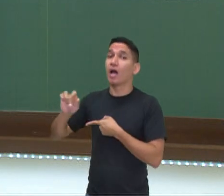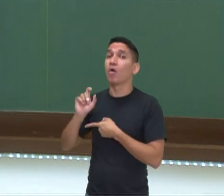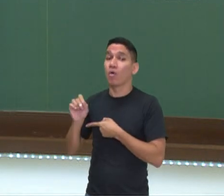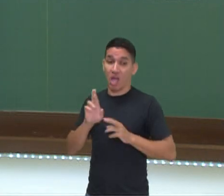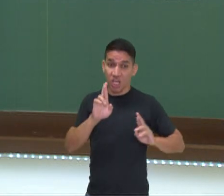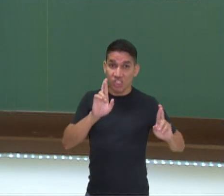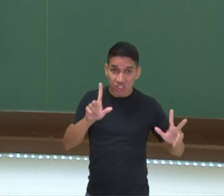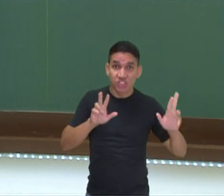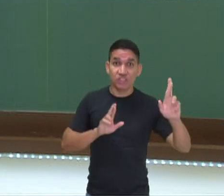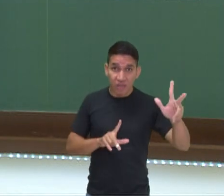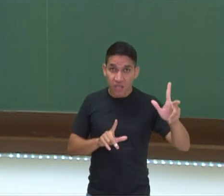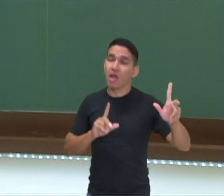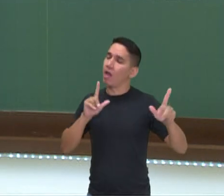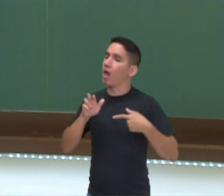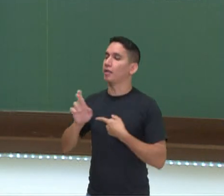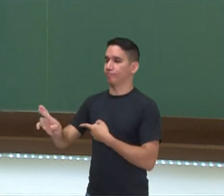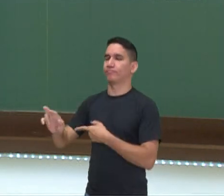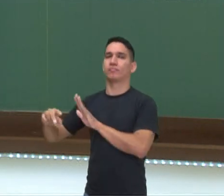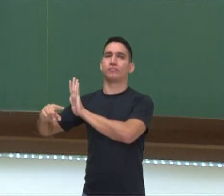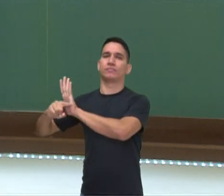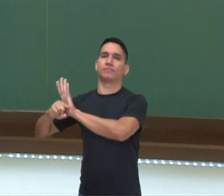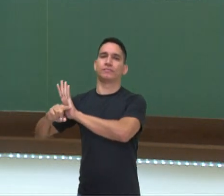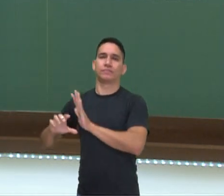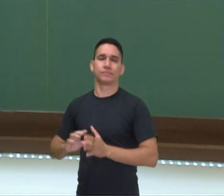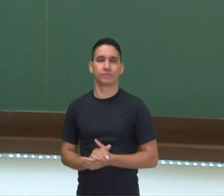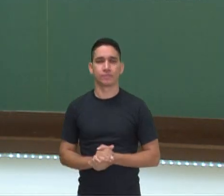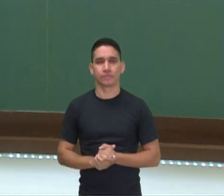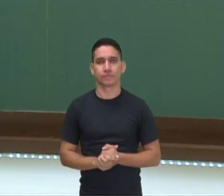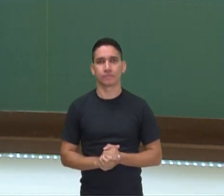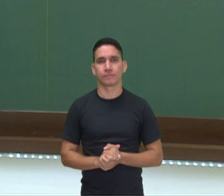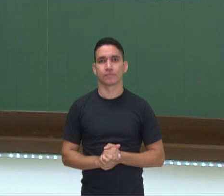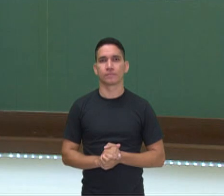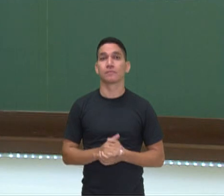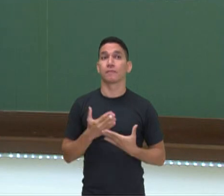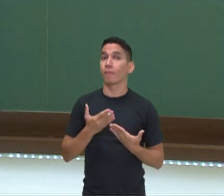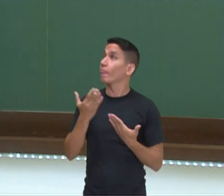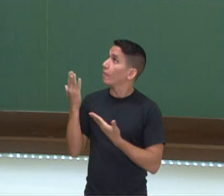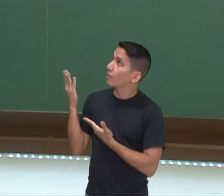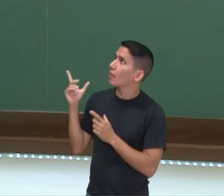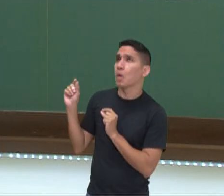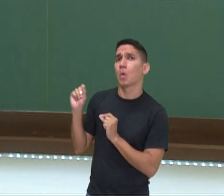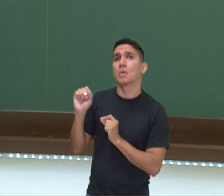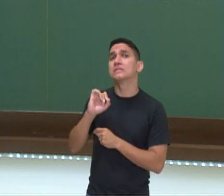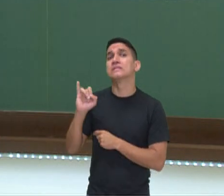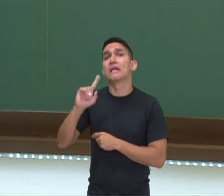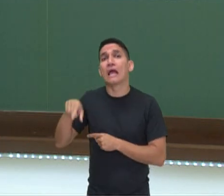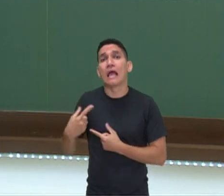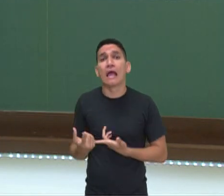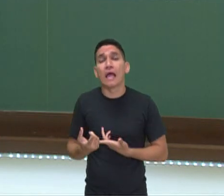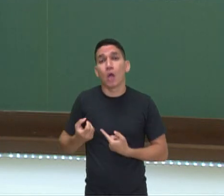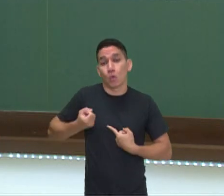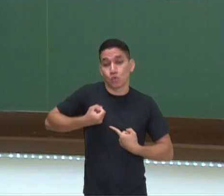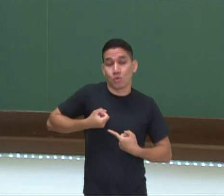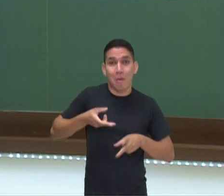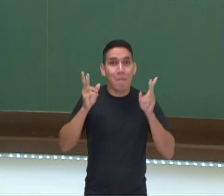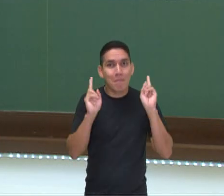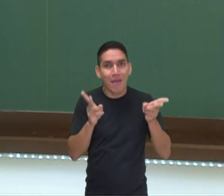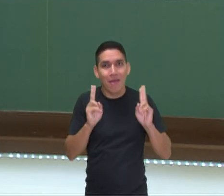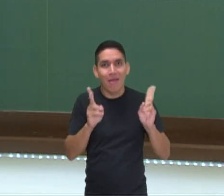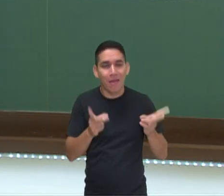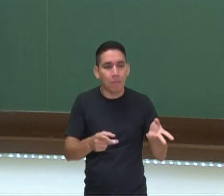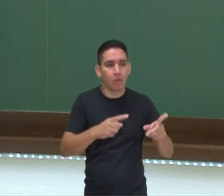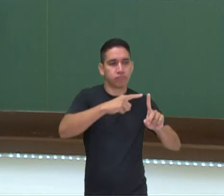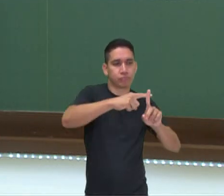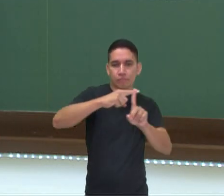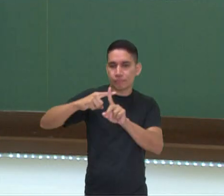sempre vai ficar negativo tá E aqui como sinais e quando os números tem o mesmo